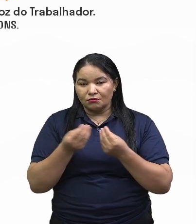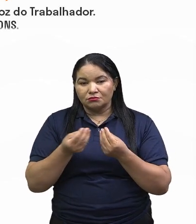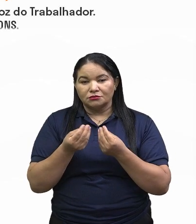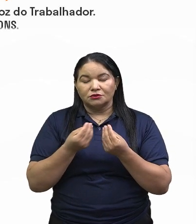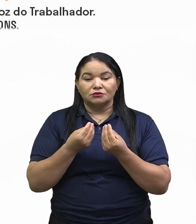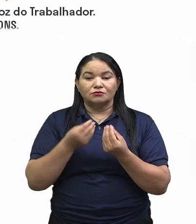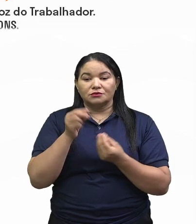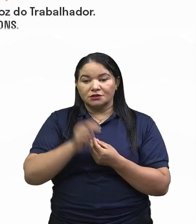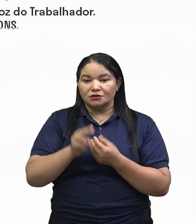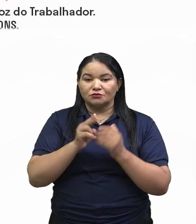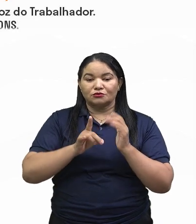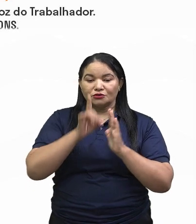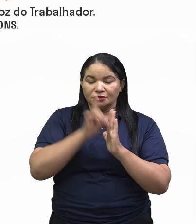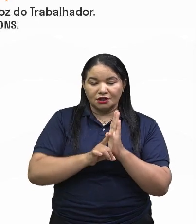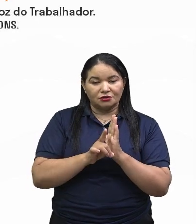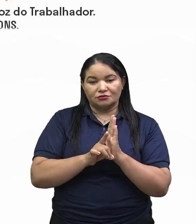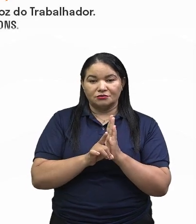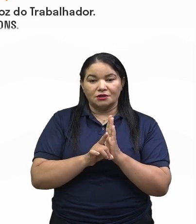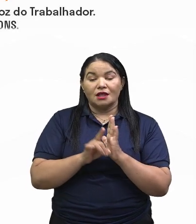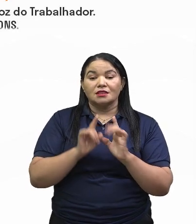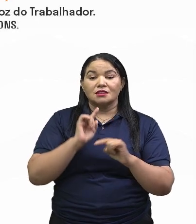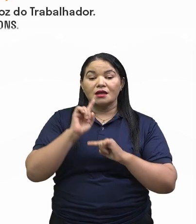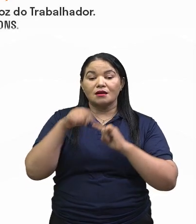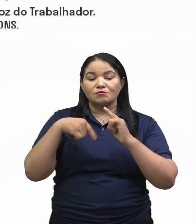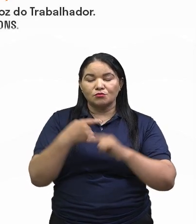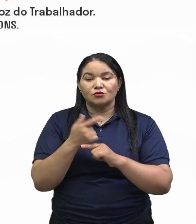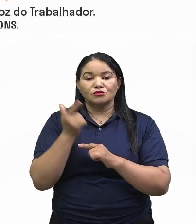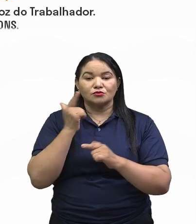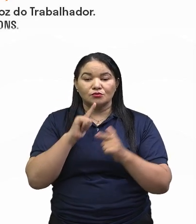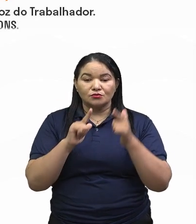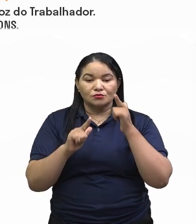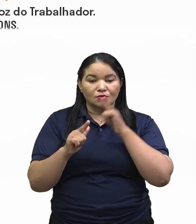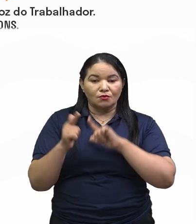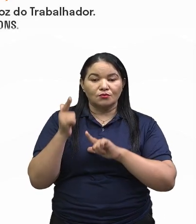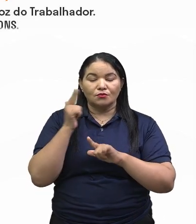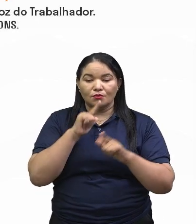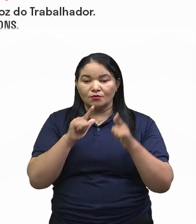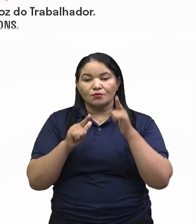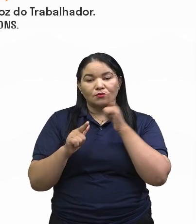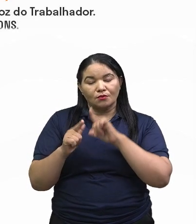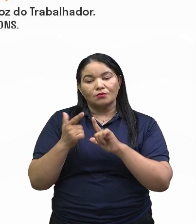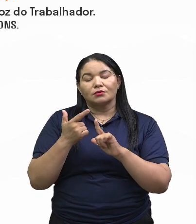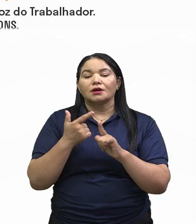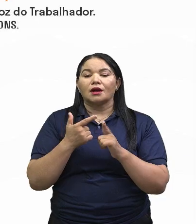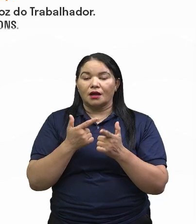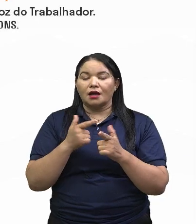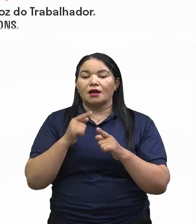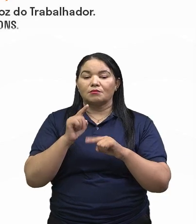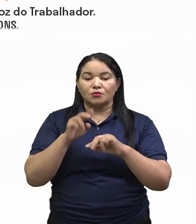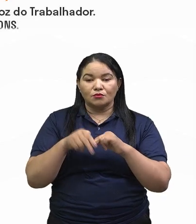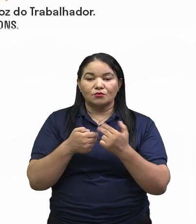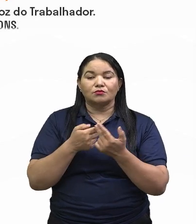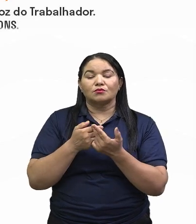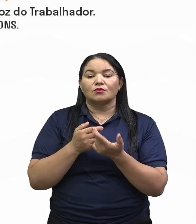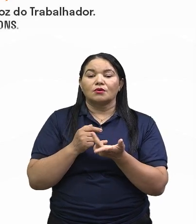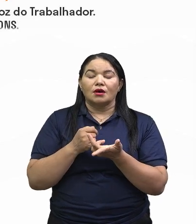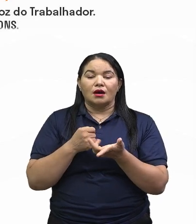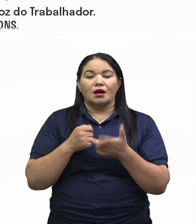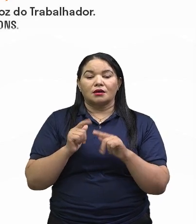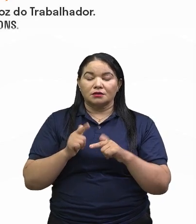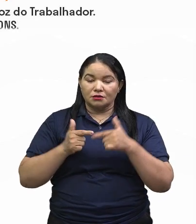direitos. Então, os direitos foram sendo adquiridos pelos trabalhadores por conta